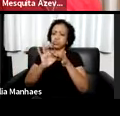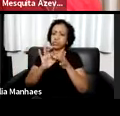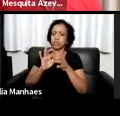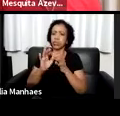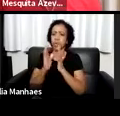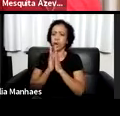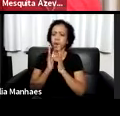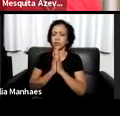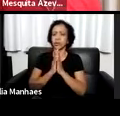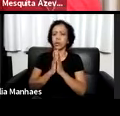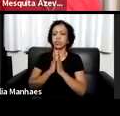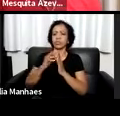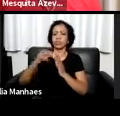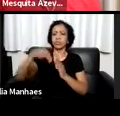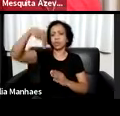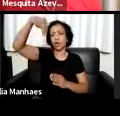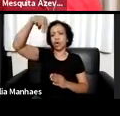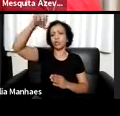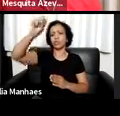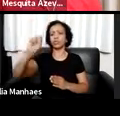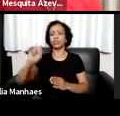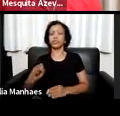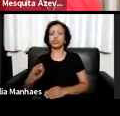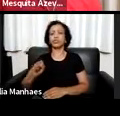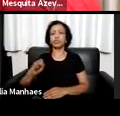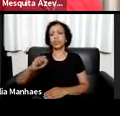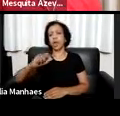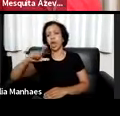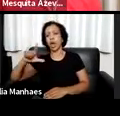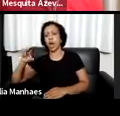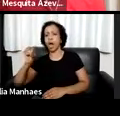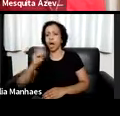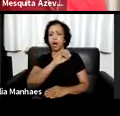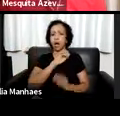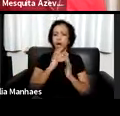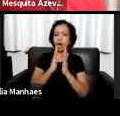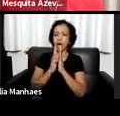de leste a oeste, num clamor do povo de Deus em prol